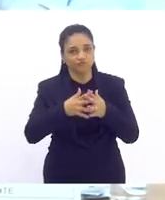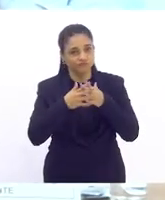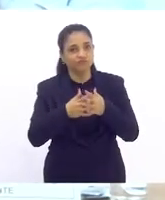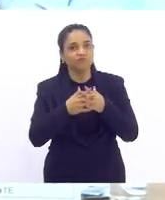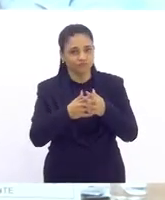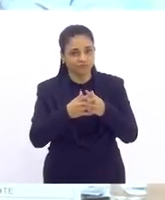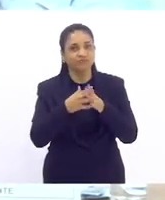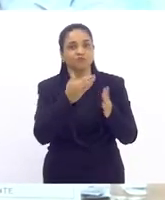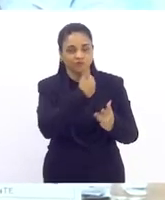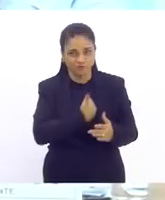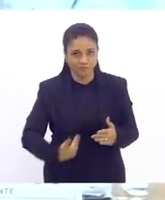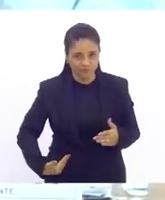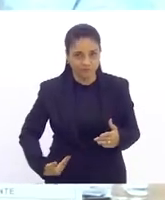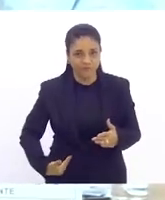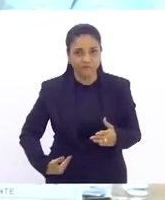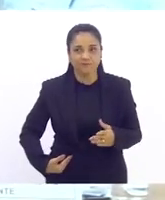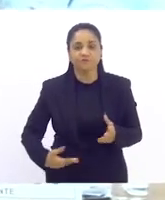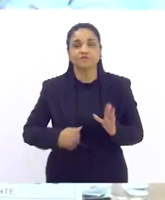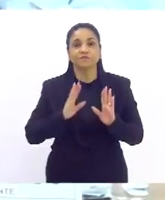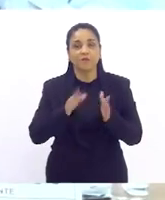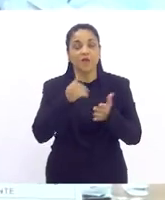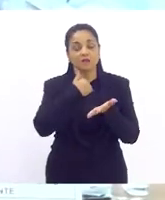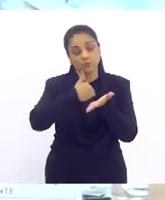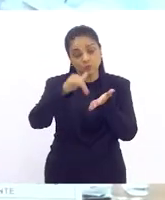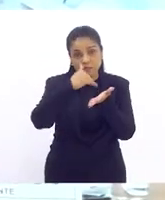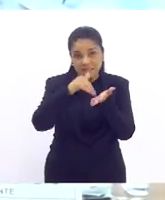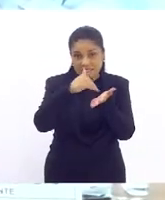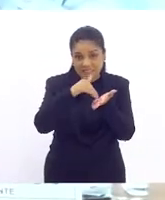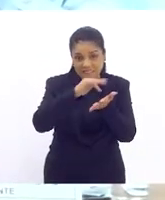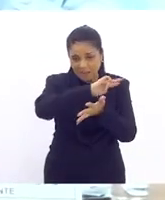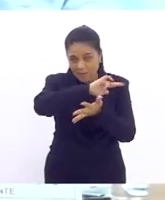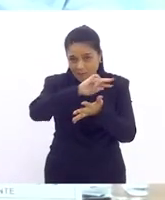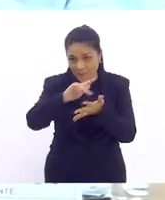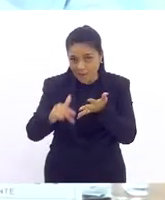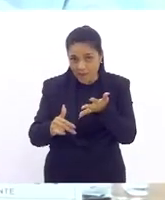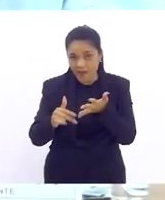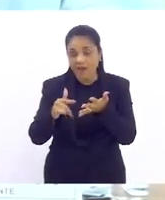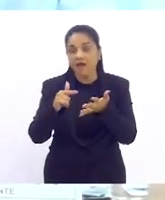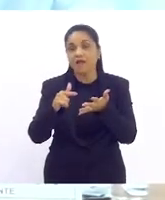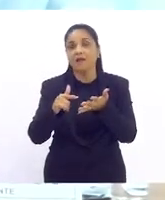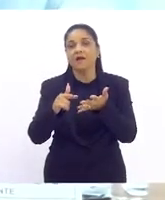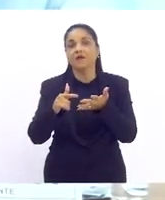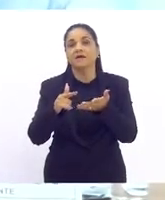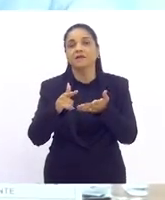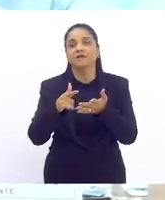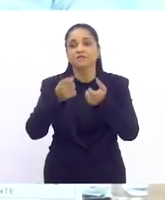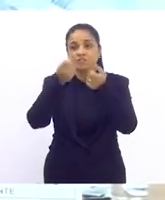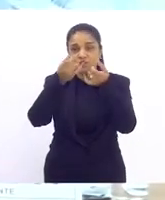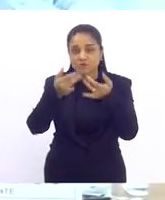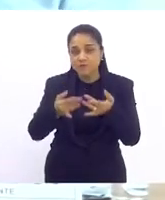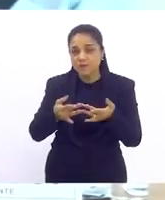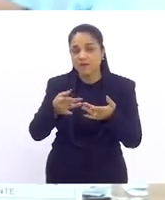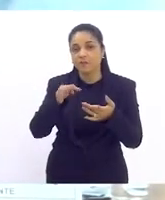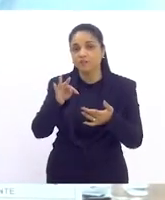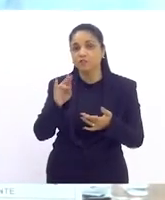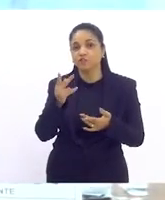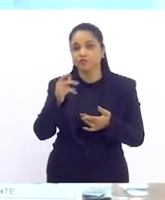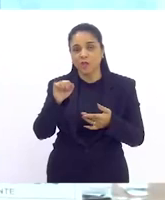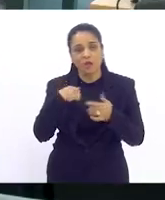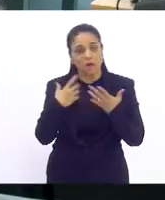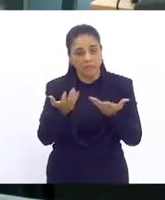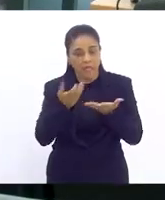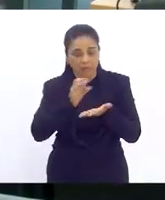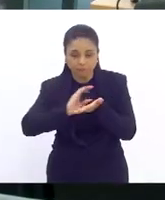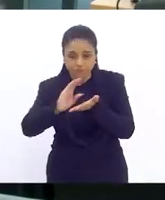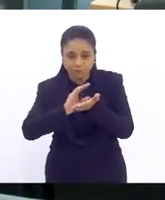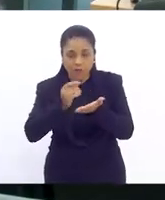o secretários então eu quero fazer que esse desagravo também para o nosso Tiago Pampulha secretário sempre querem gastar todo dia